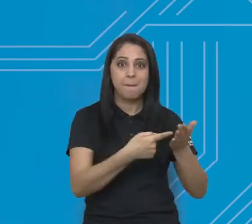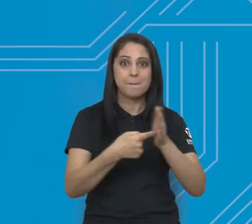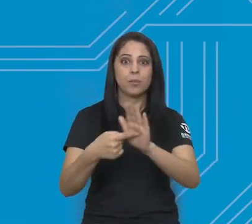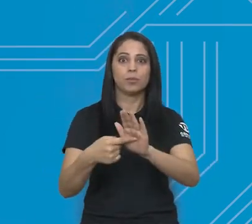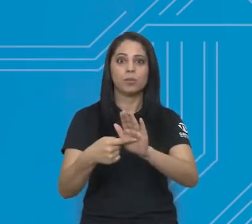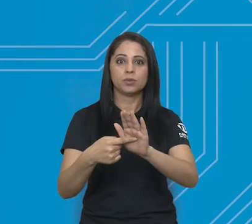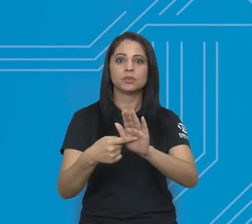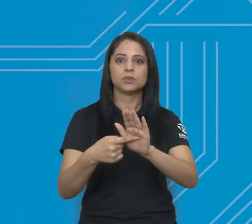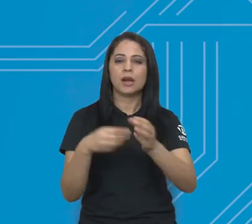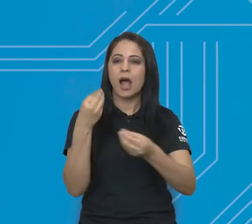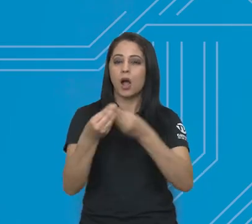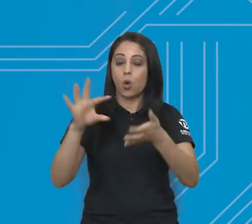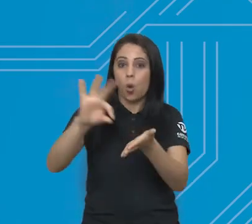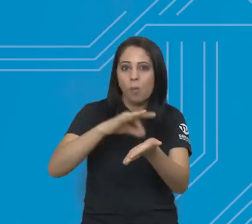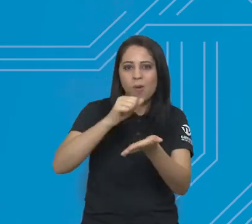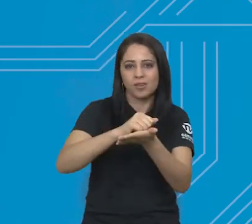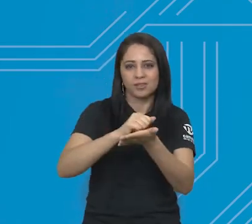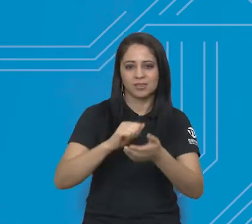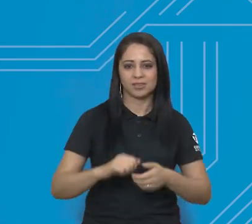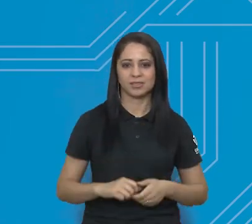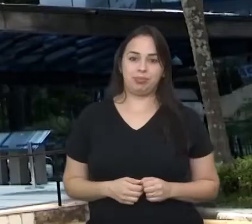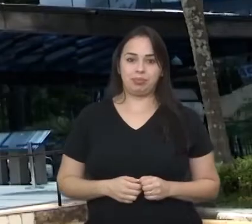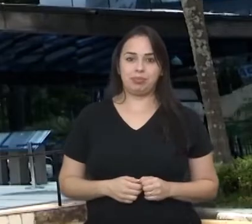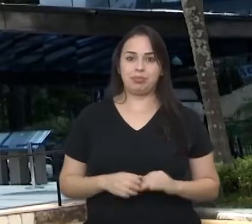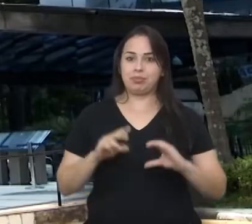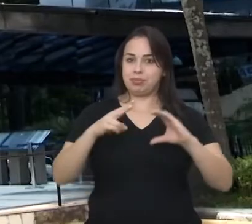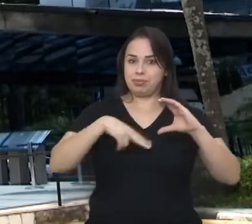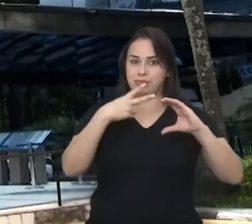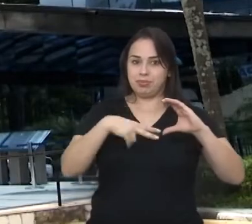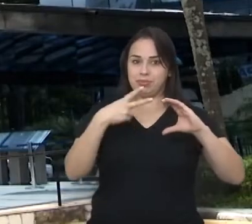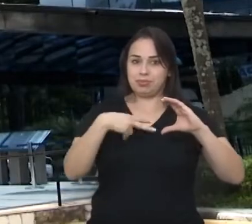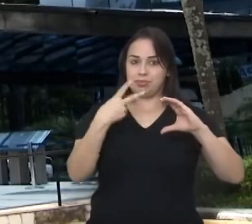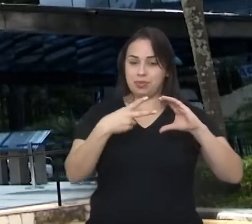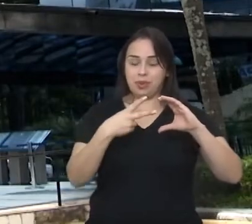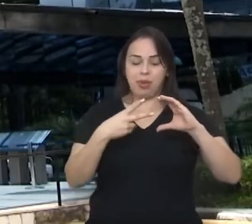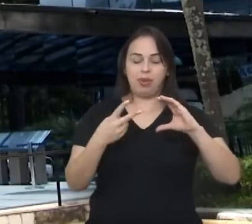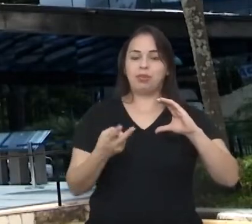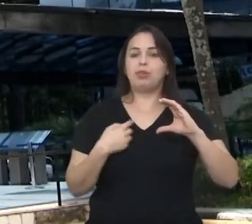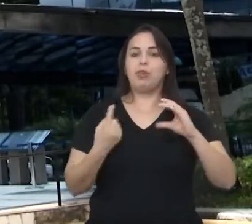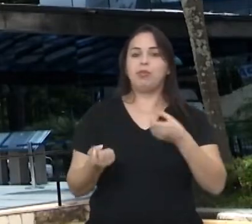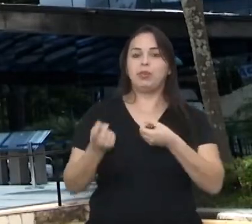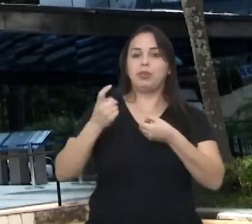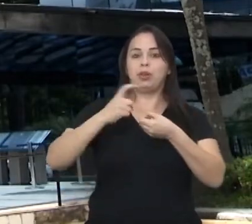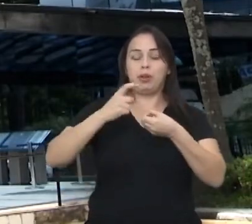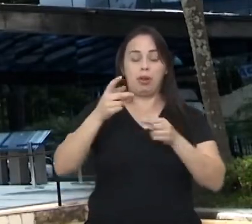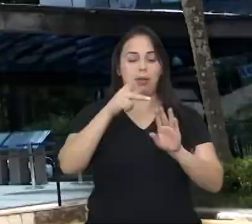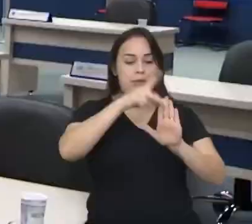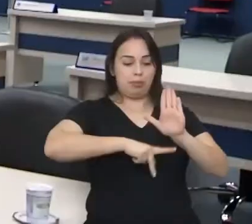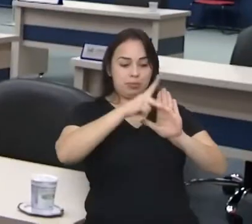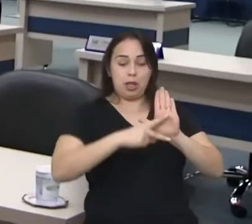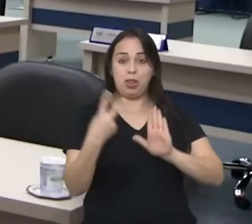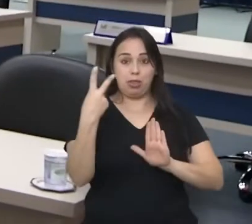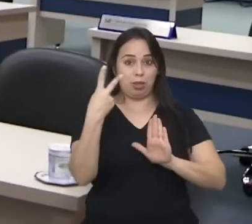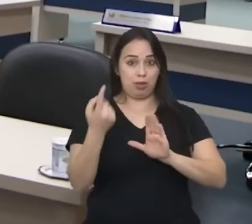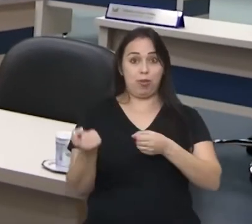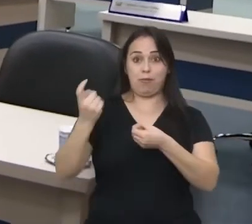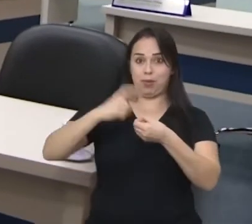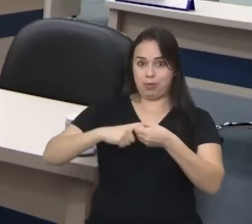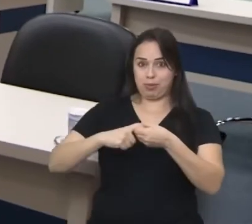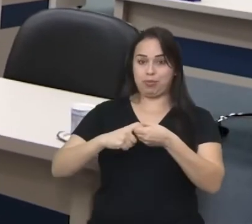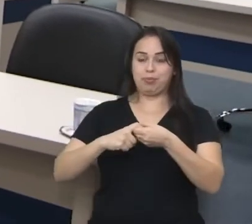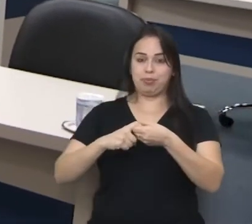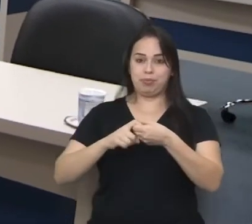a gente te mostra agora mesmo como se inscrever. A Câmara de São José dos Campos retomou 2 projetos voltados para